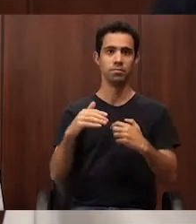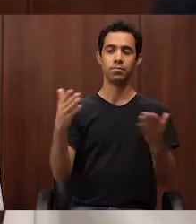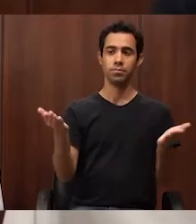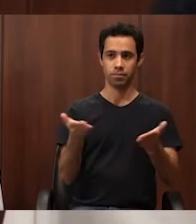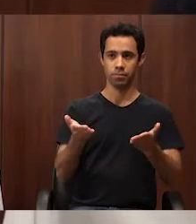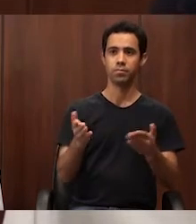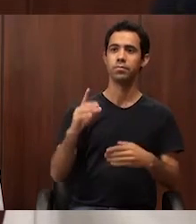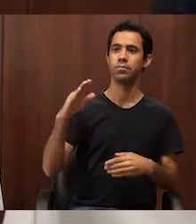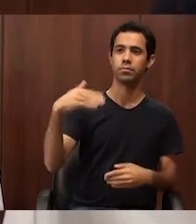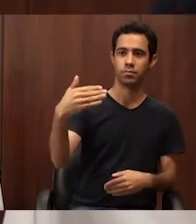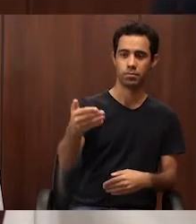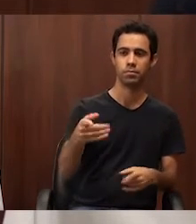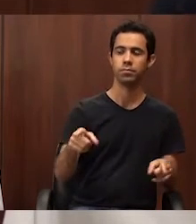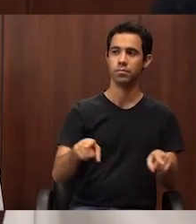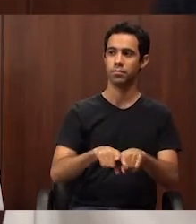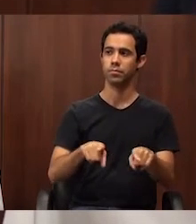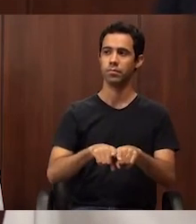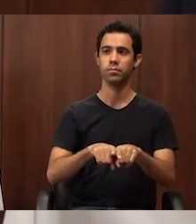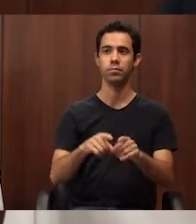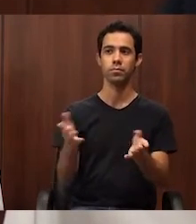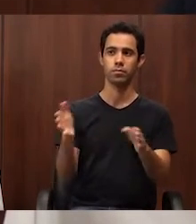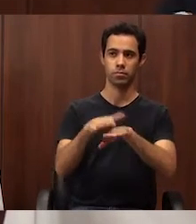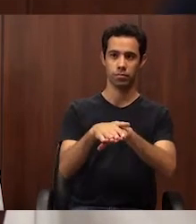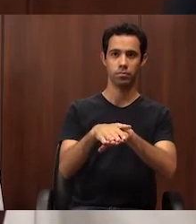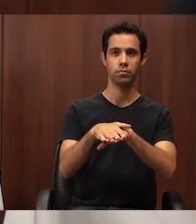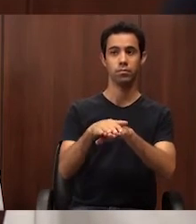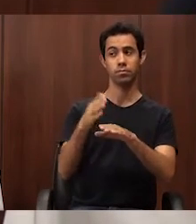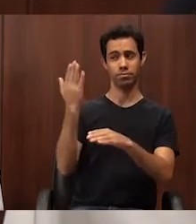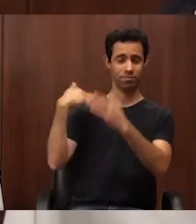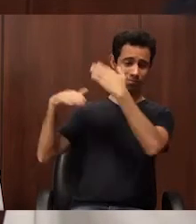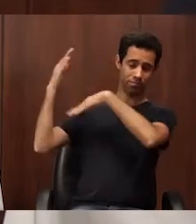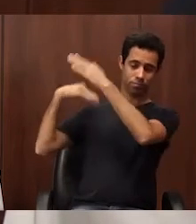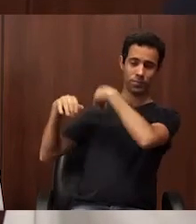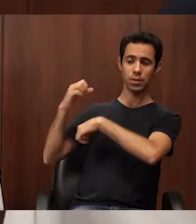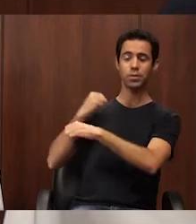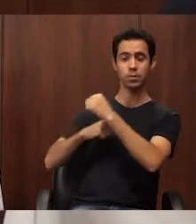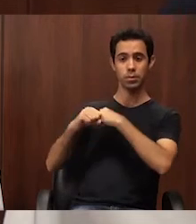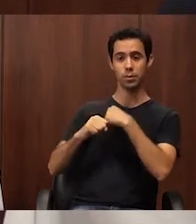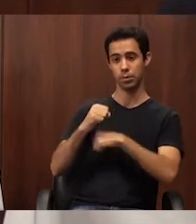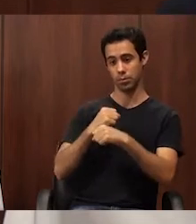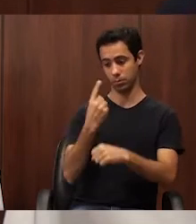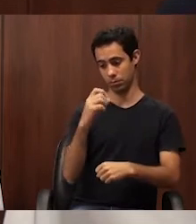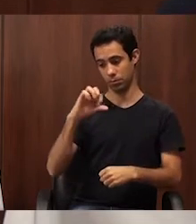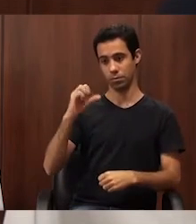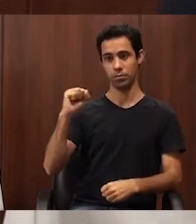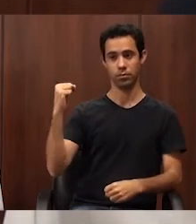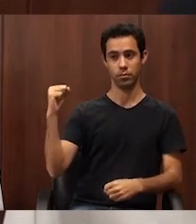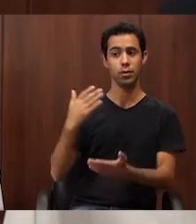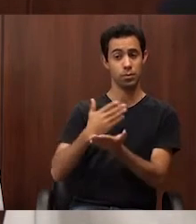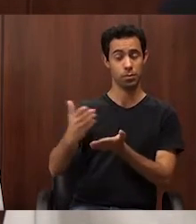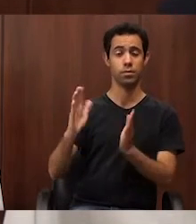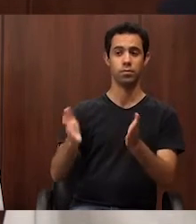hoje, que começa, era para ter começado a inclusão em 88, né? Mas a demora do Estado, a gente agora é que está tendo